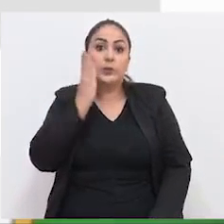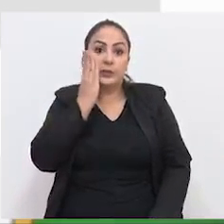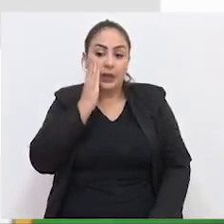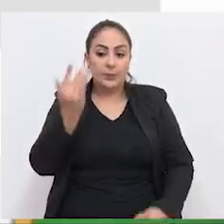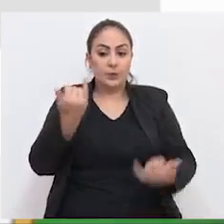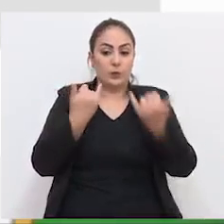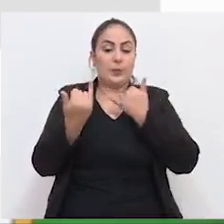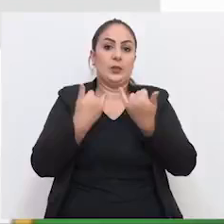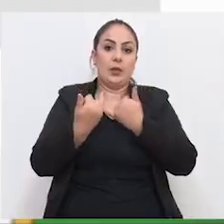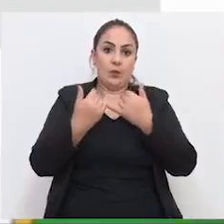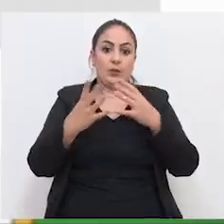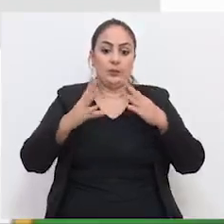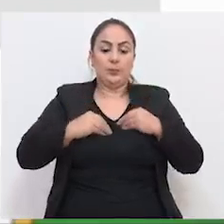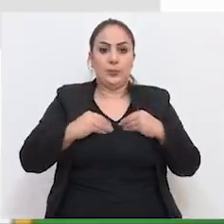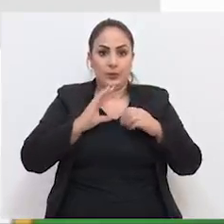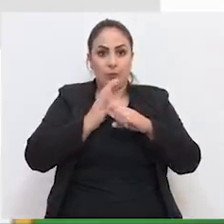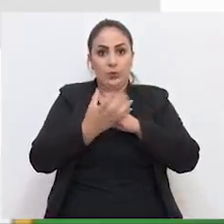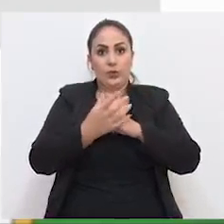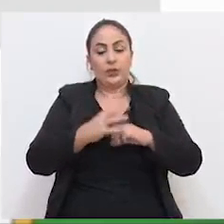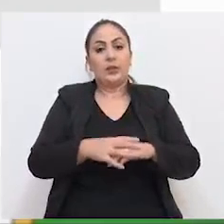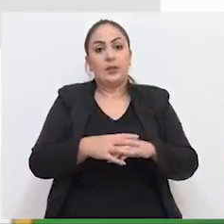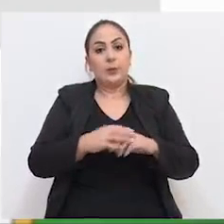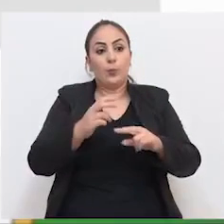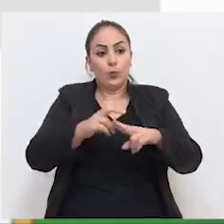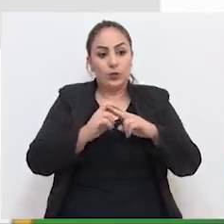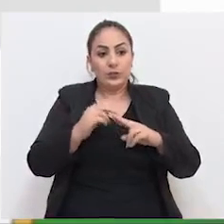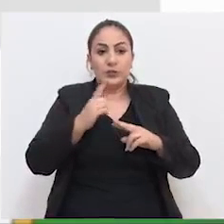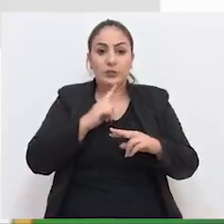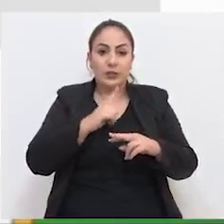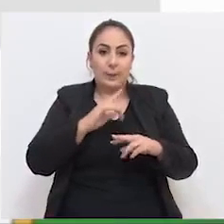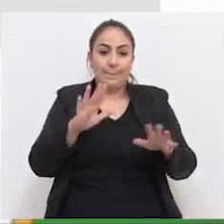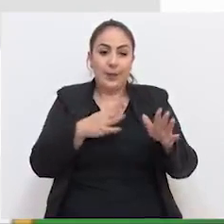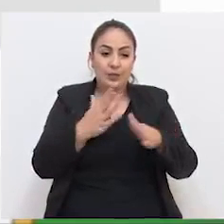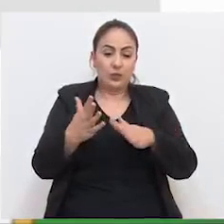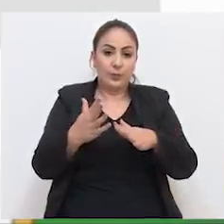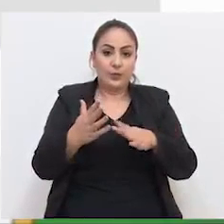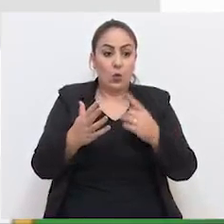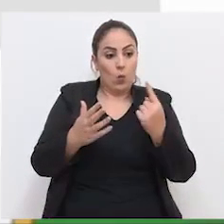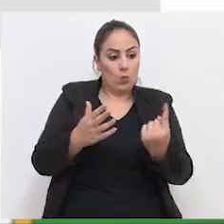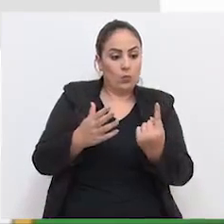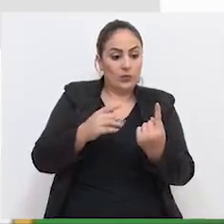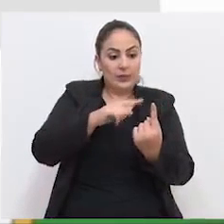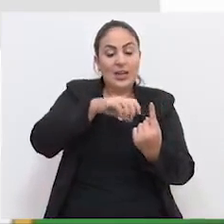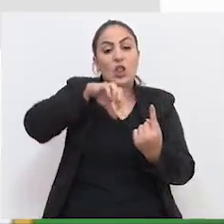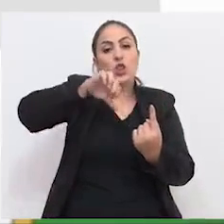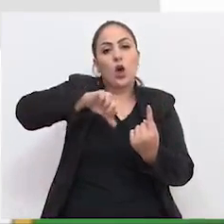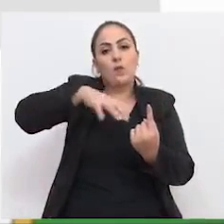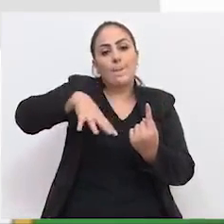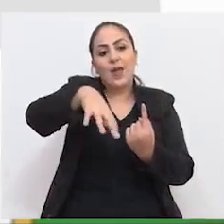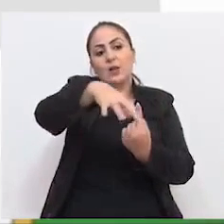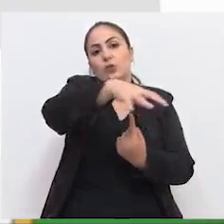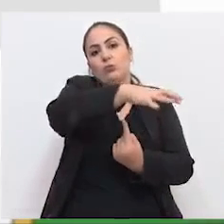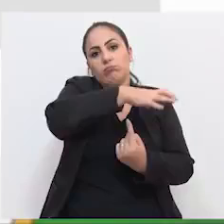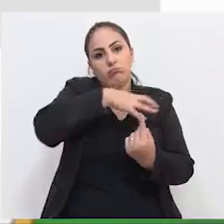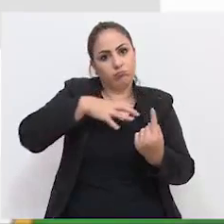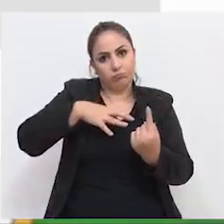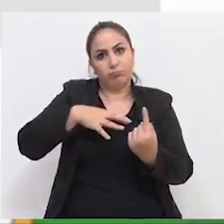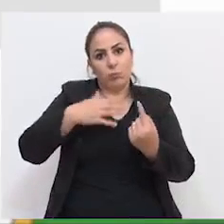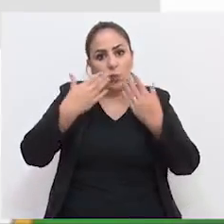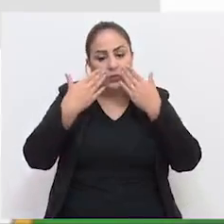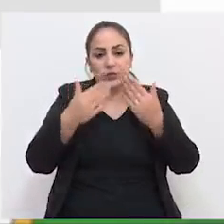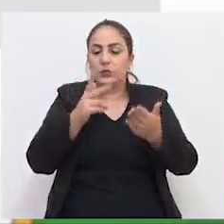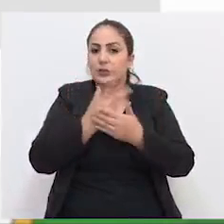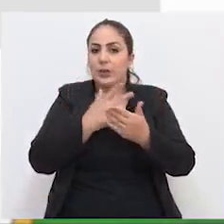ou seja, para cada caso notificado, existe ao redor de 9 não notificados, sempre ali mostrando a margem de